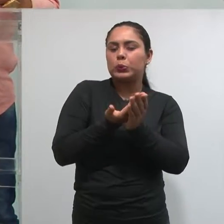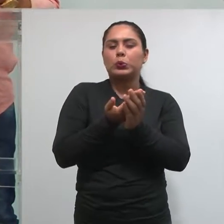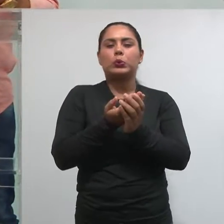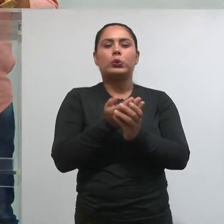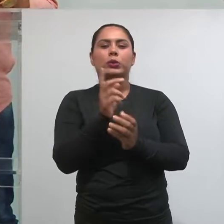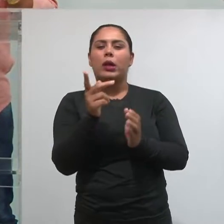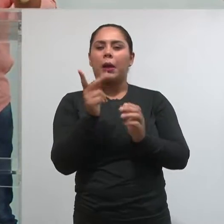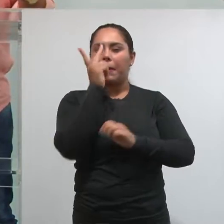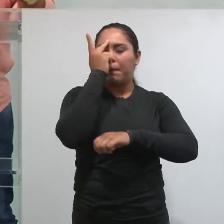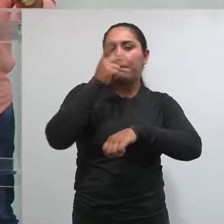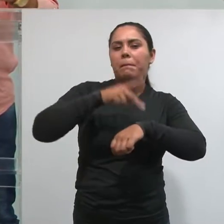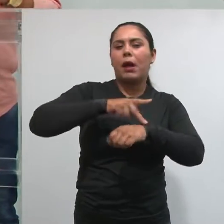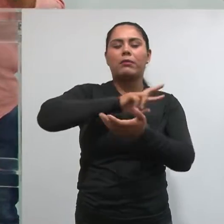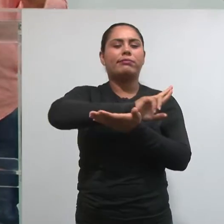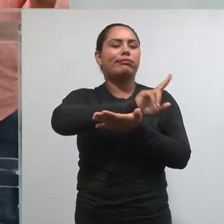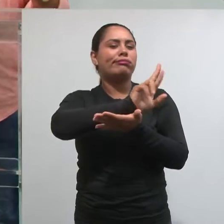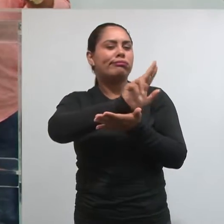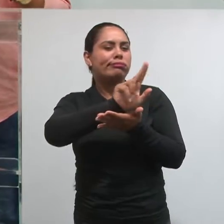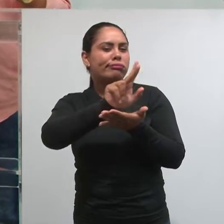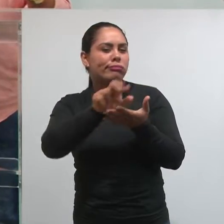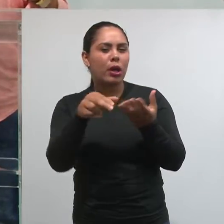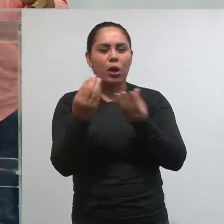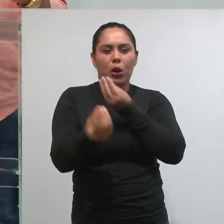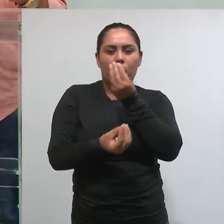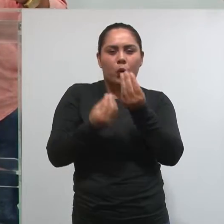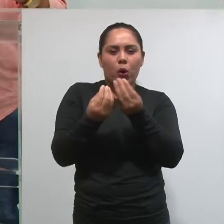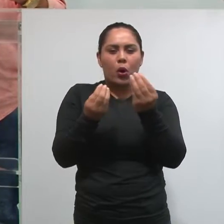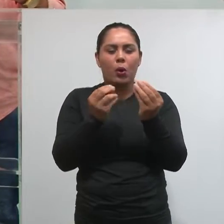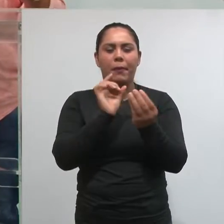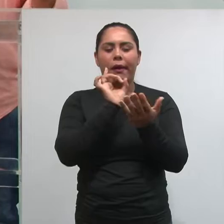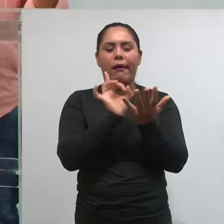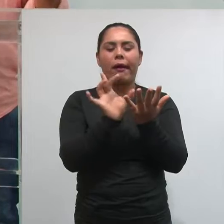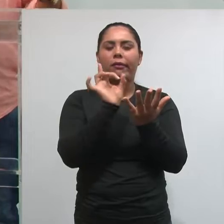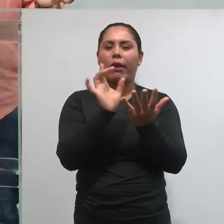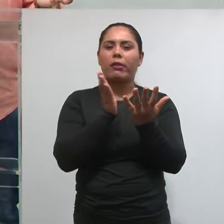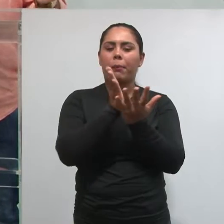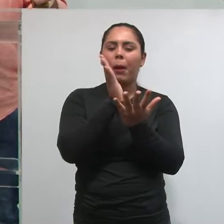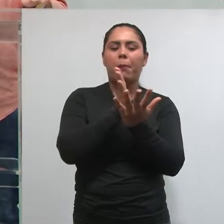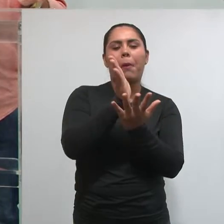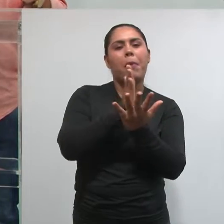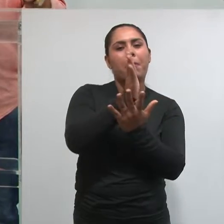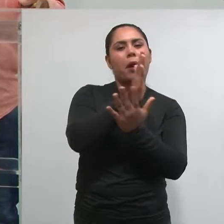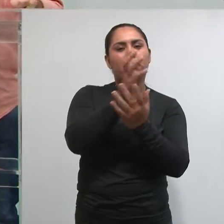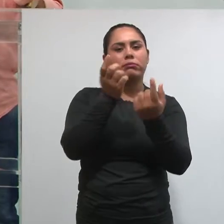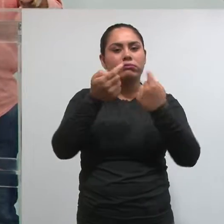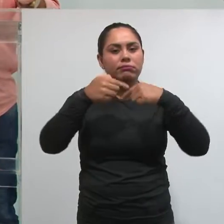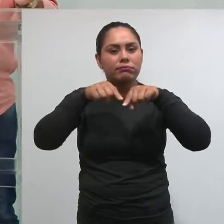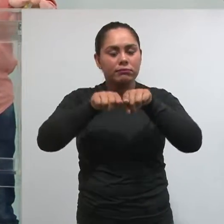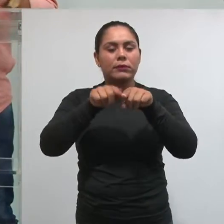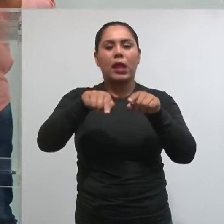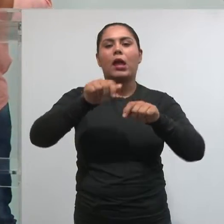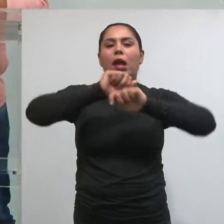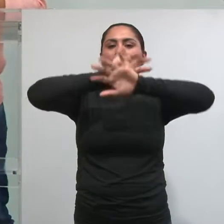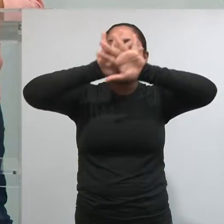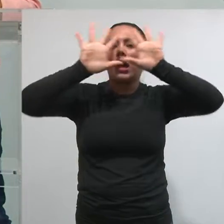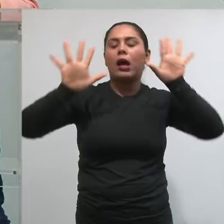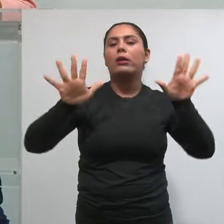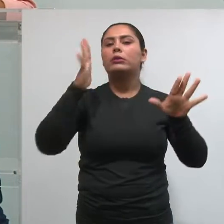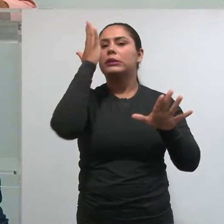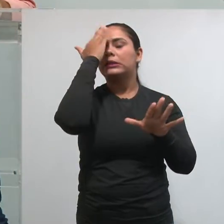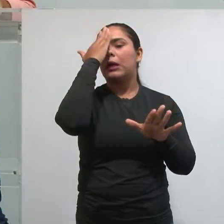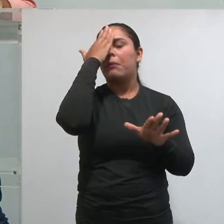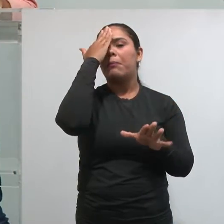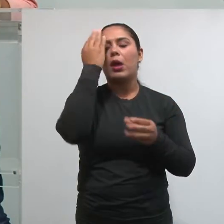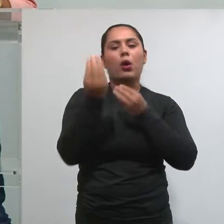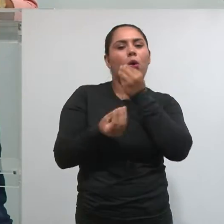atores, nas premissas de como se relacionam cada uma das ações, você tem aí uma maior clareza do